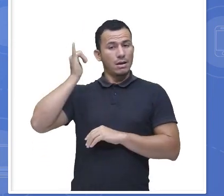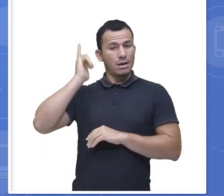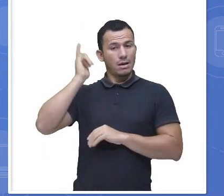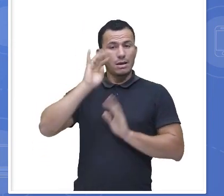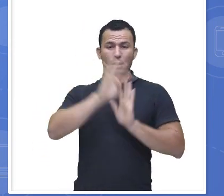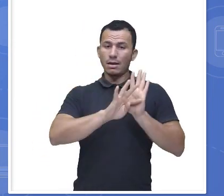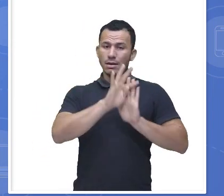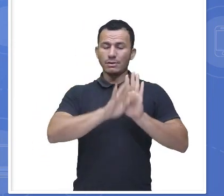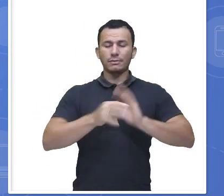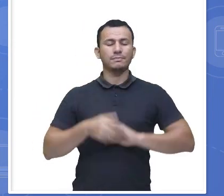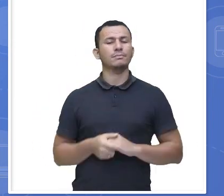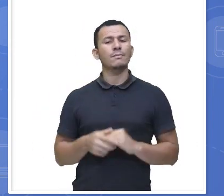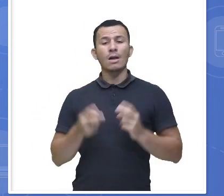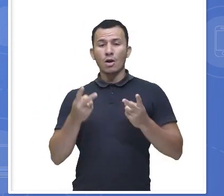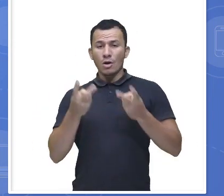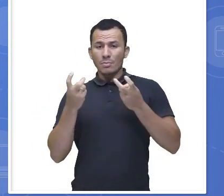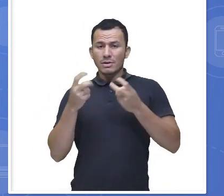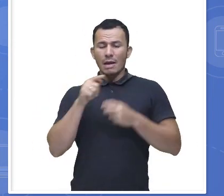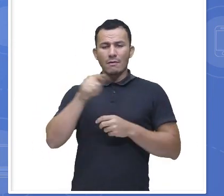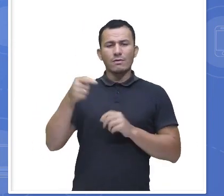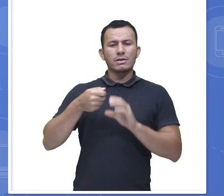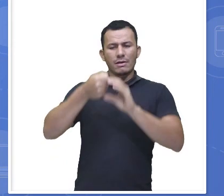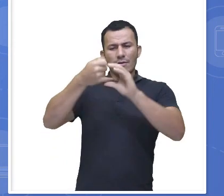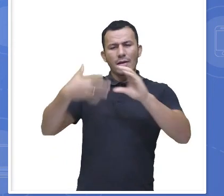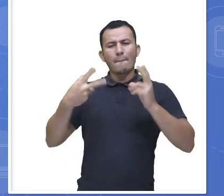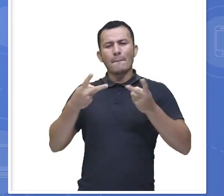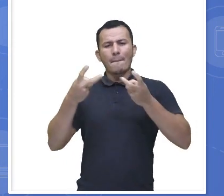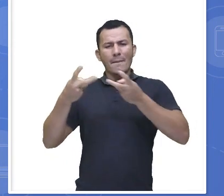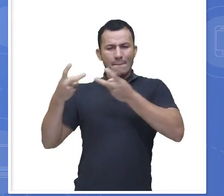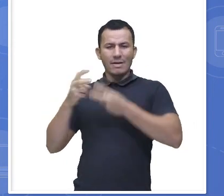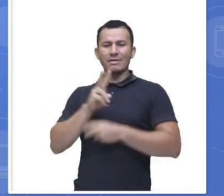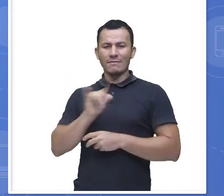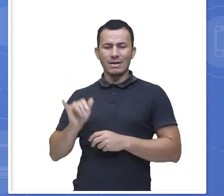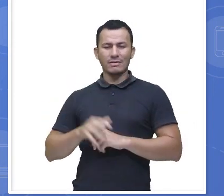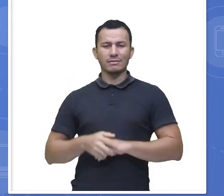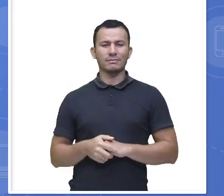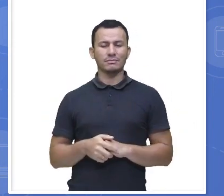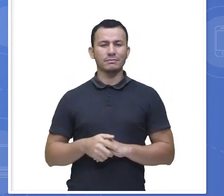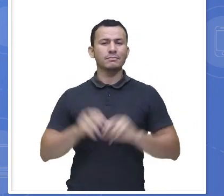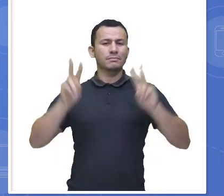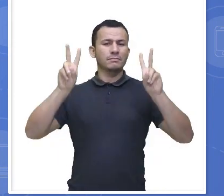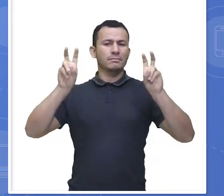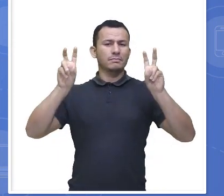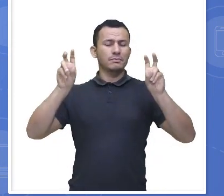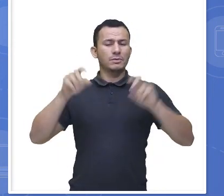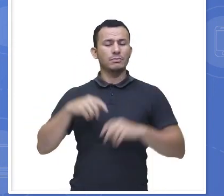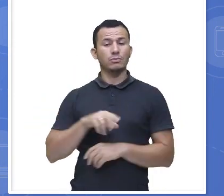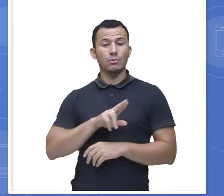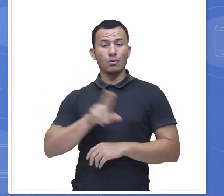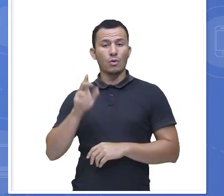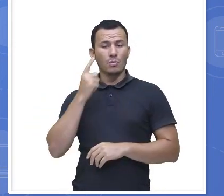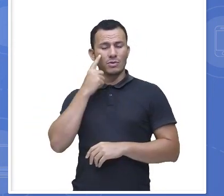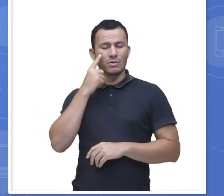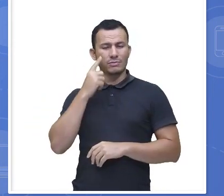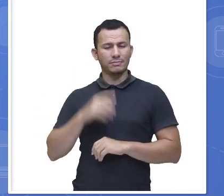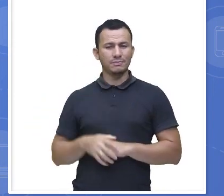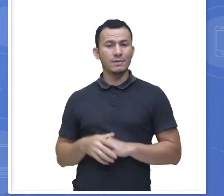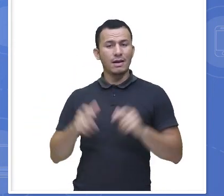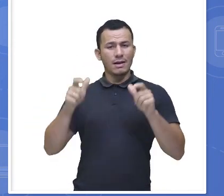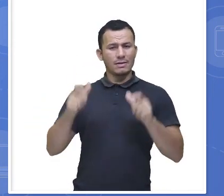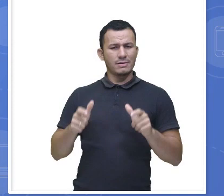narrativo. Observe que você vai notar essas características que eu falei aí. Título: Anarquilópolis, de Raul